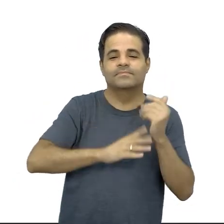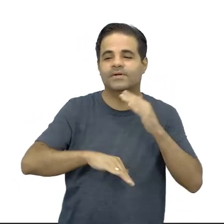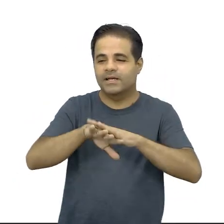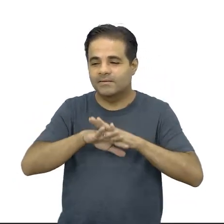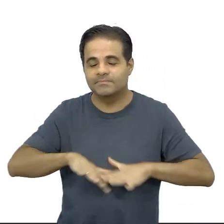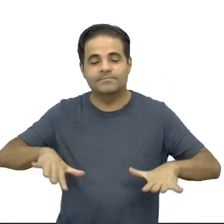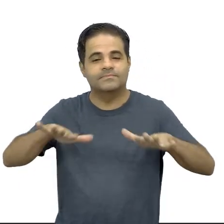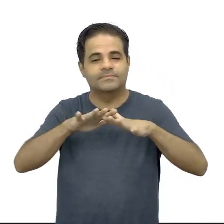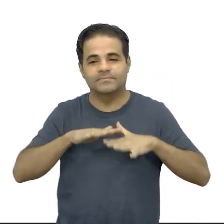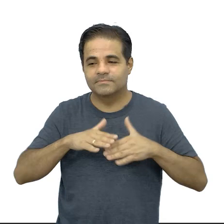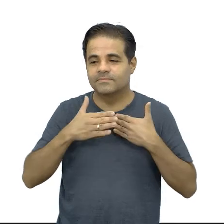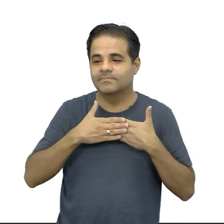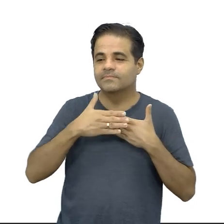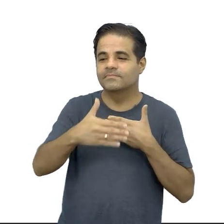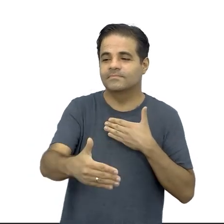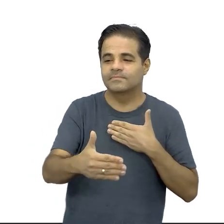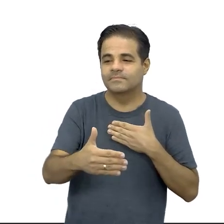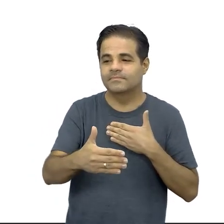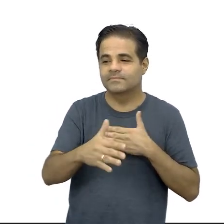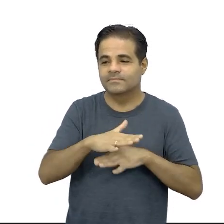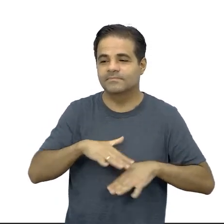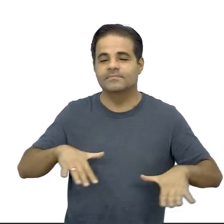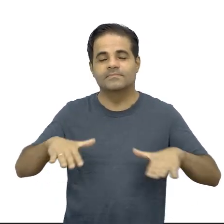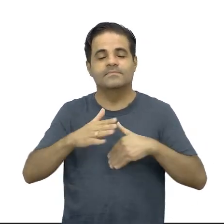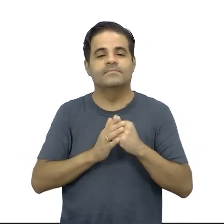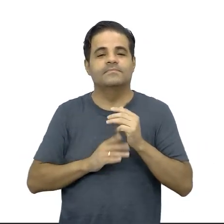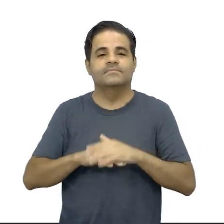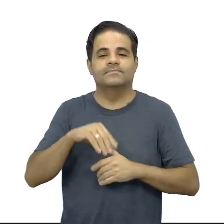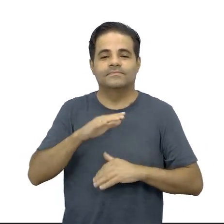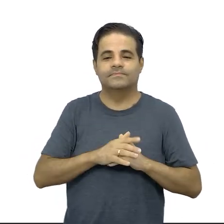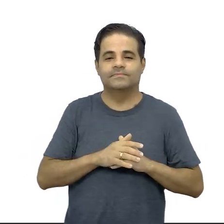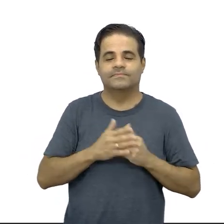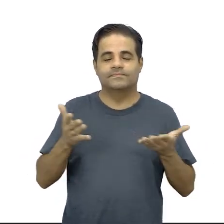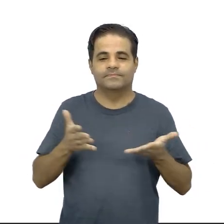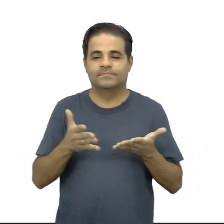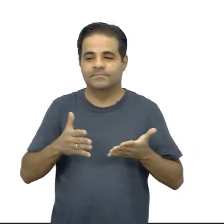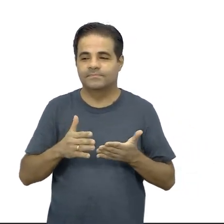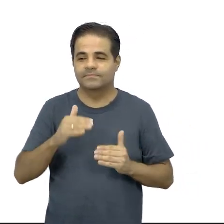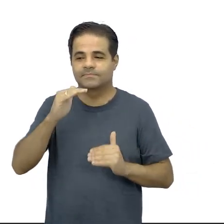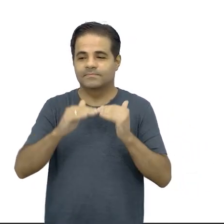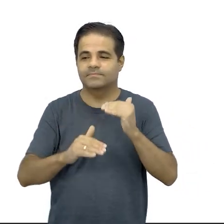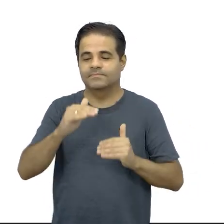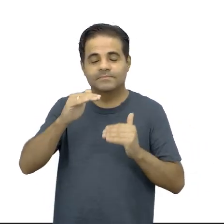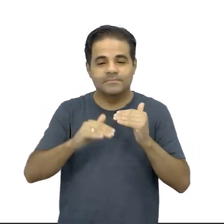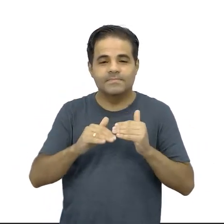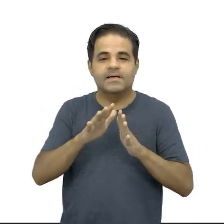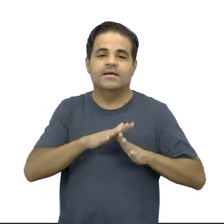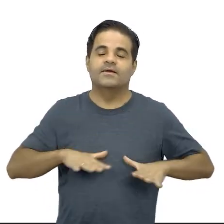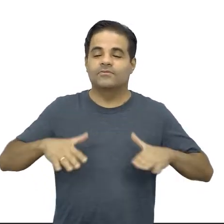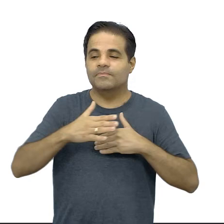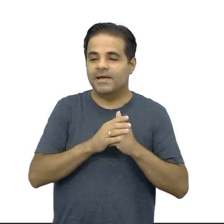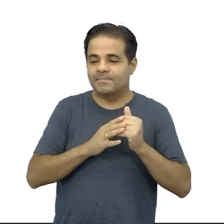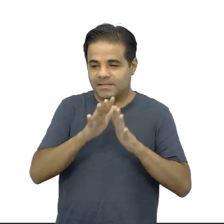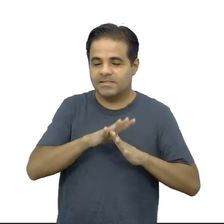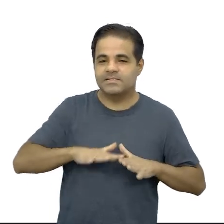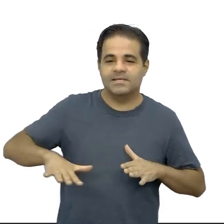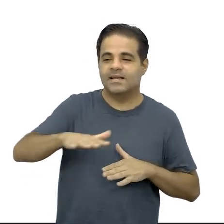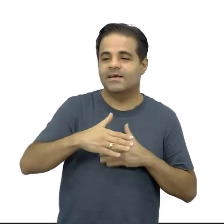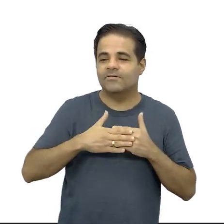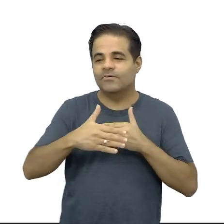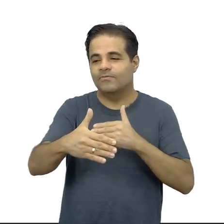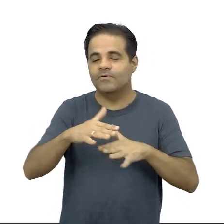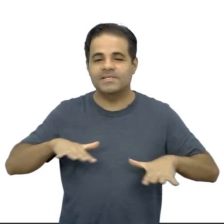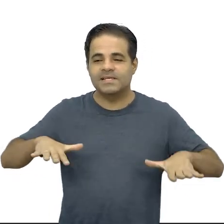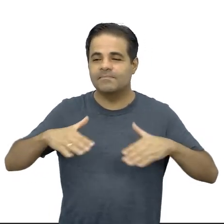elas divergem, mas o foco do nível de complexidade, de como nós podemos aprofundar, né,